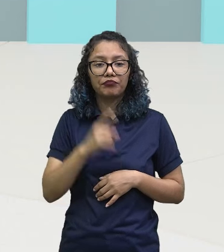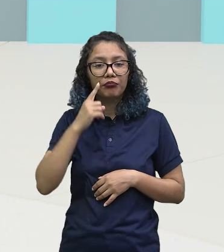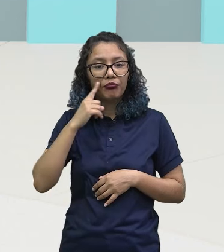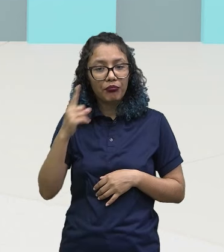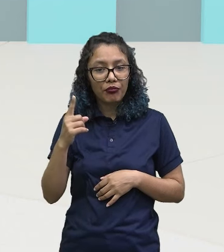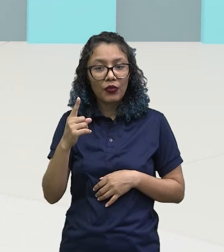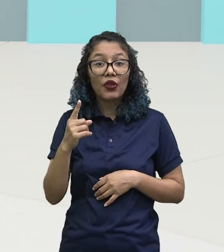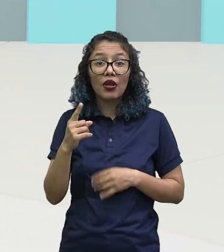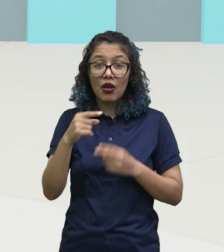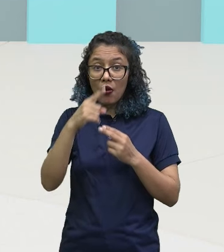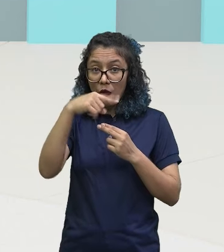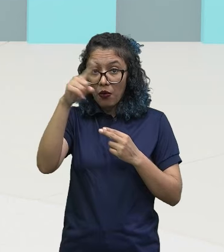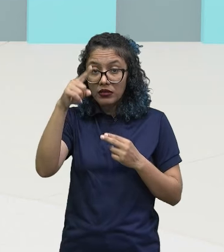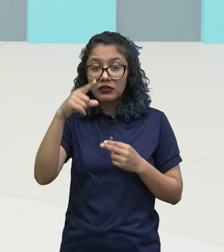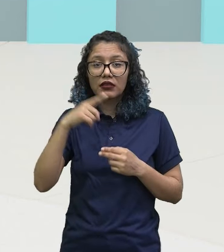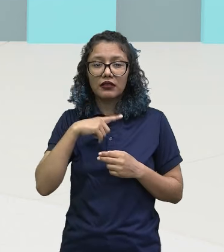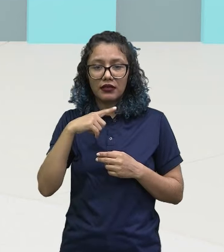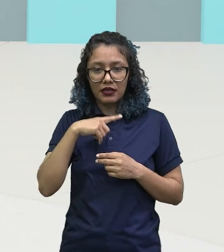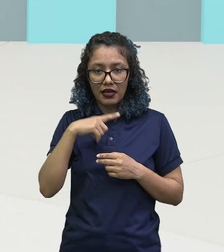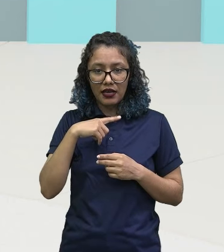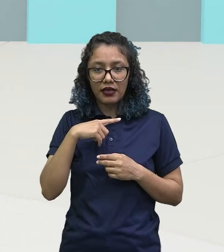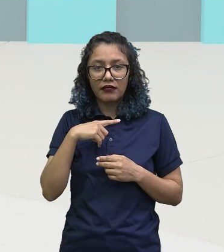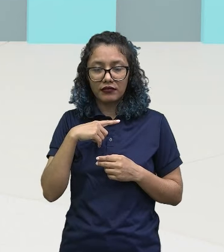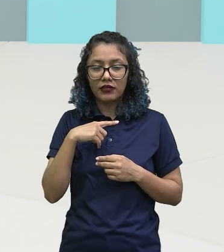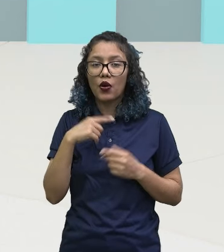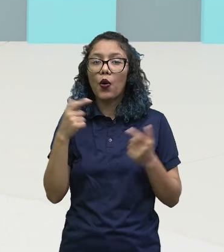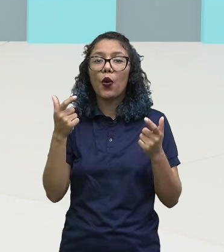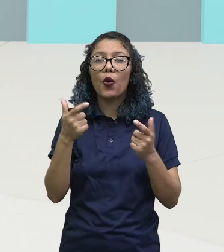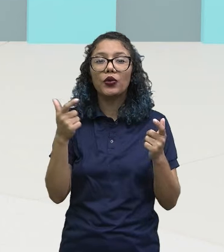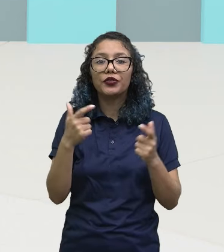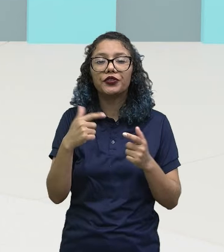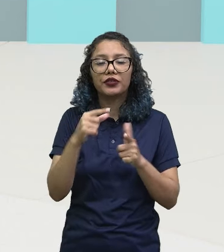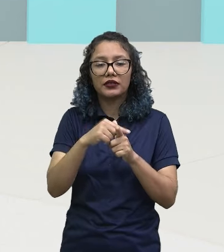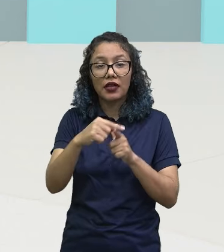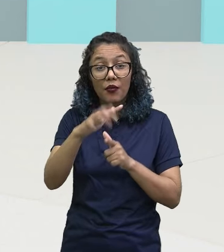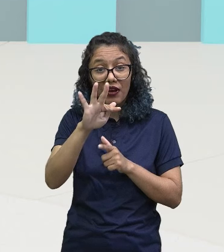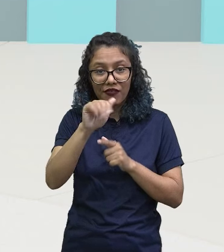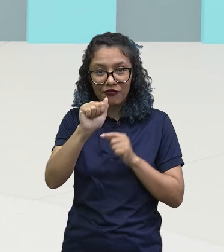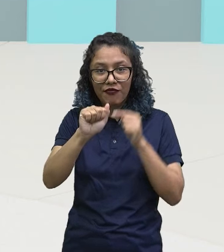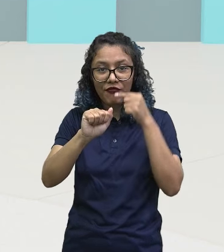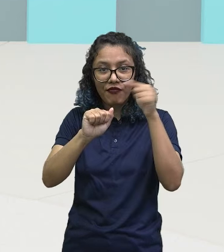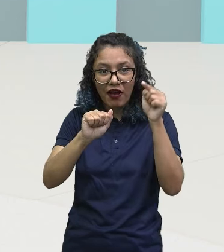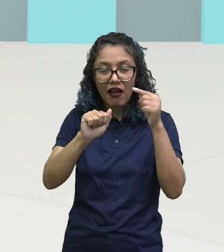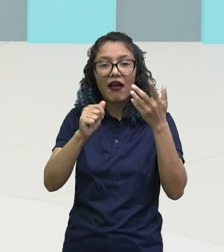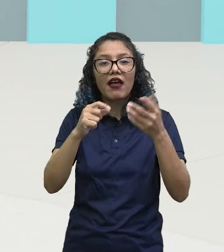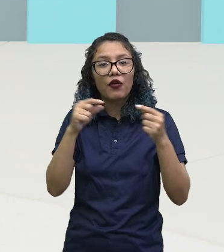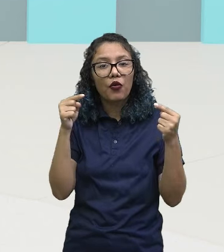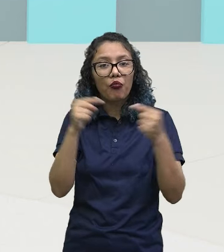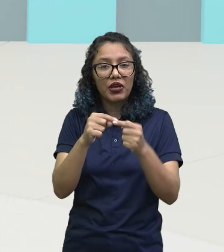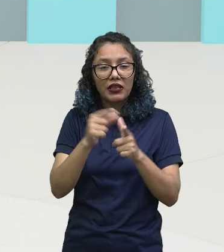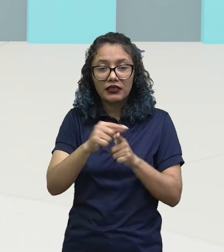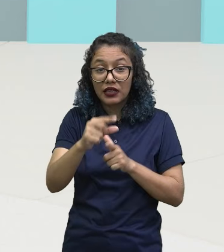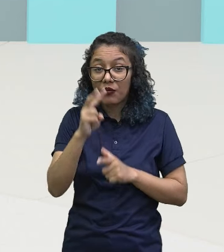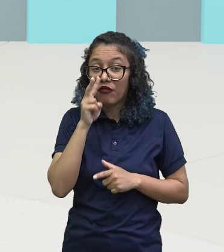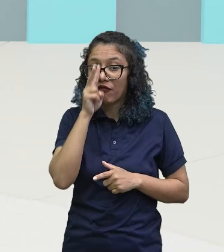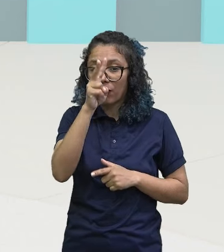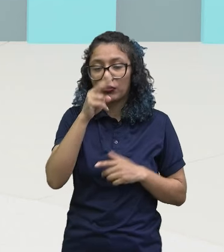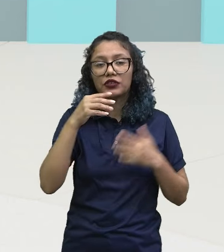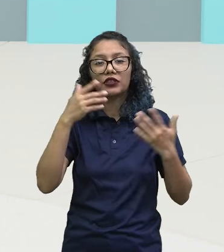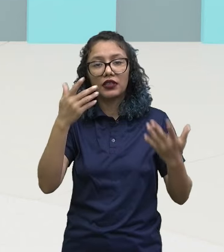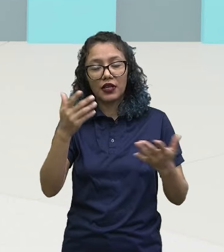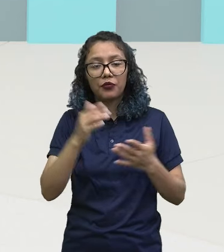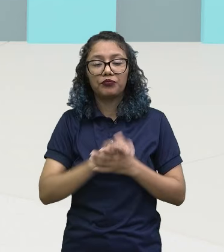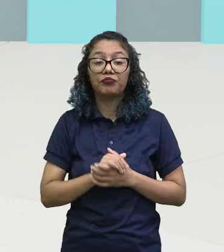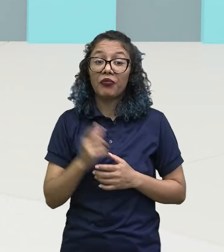palavra tem acento tônico, o fá é a sílaba tônica, o fá é o forte, então existe o acento tônico aí,